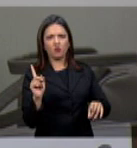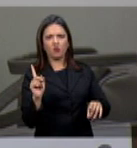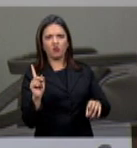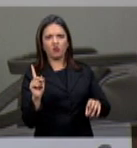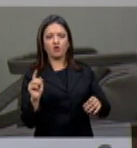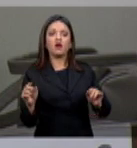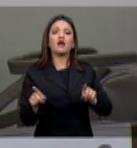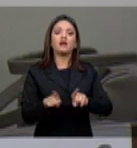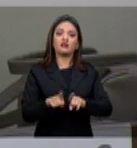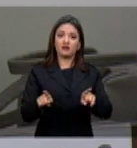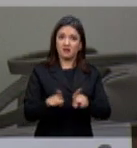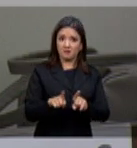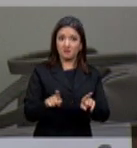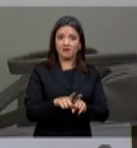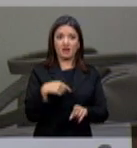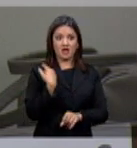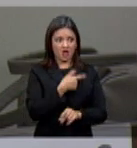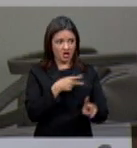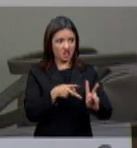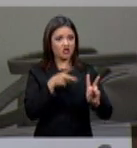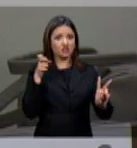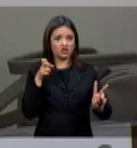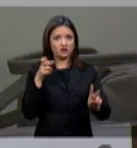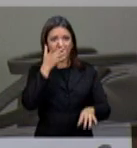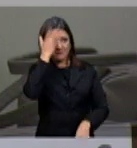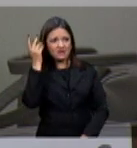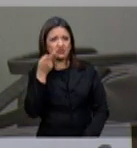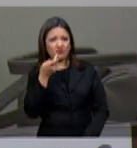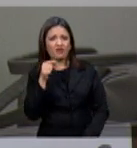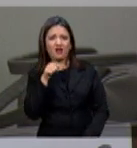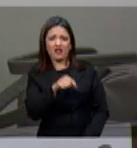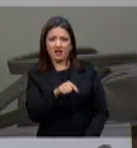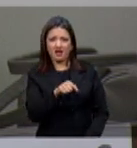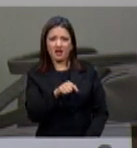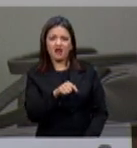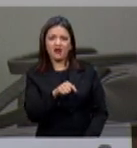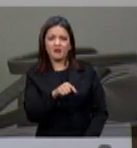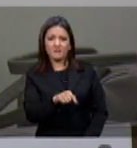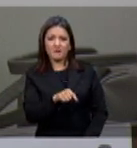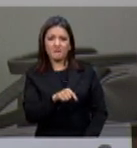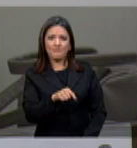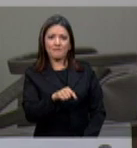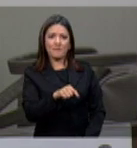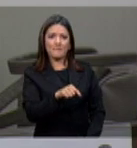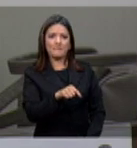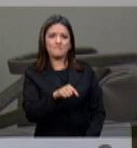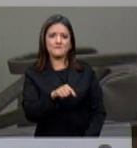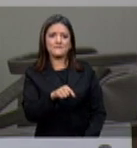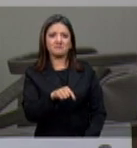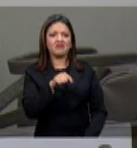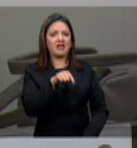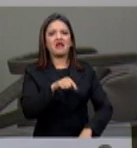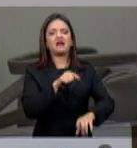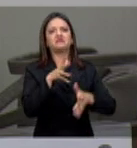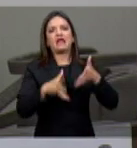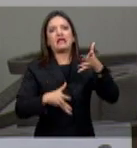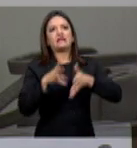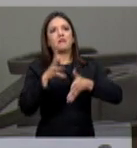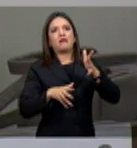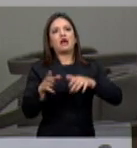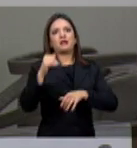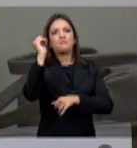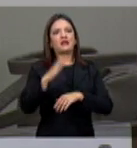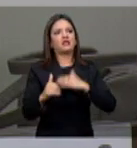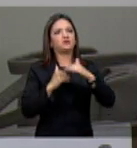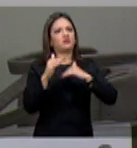Além disso, nós, povos indígenas, somos taxados, carregamos conosco o estigma de sermos atrapalho ao progresso desse país.